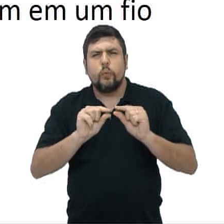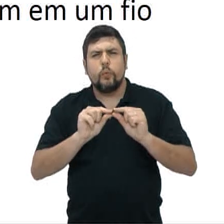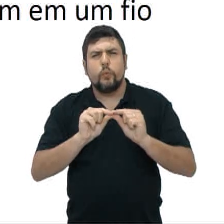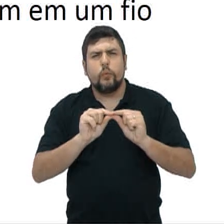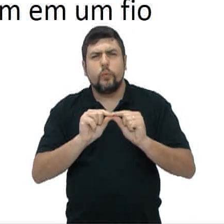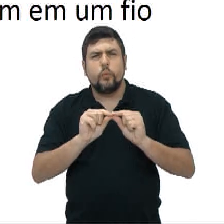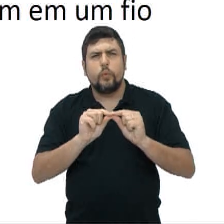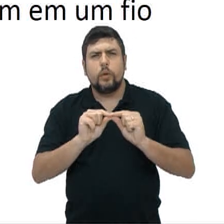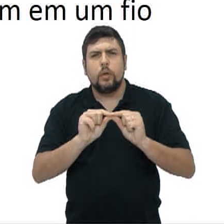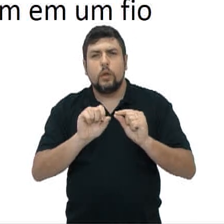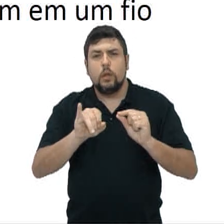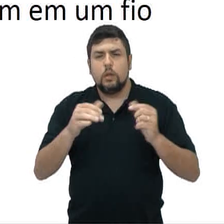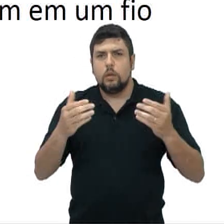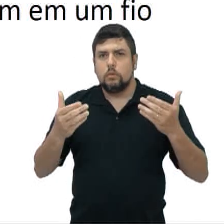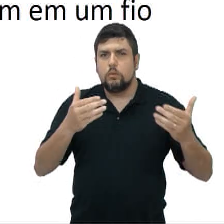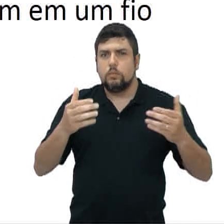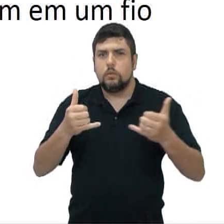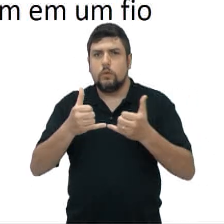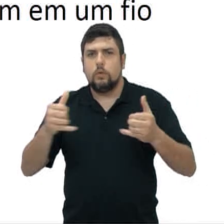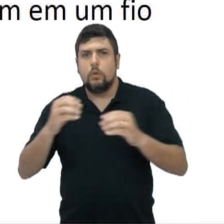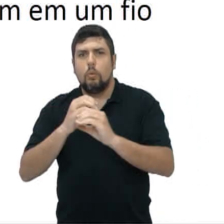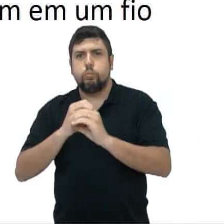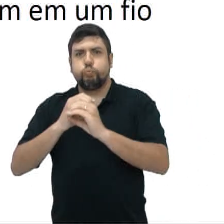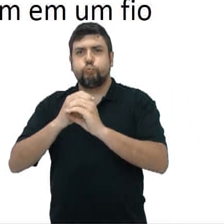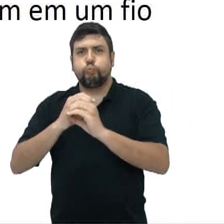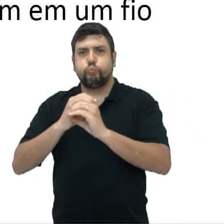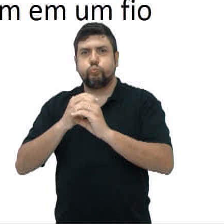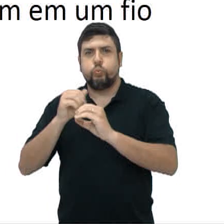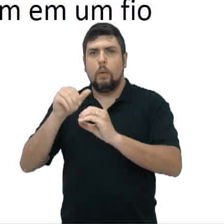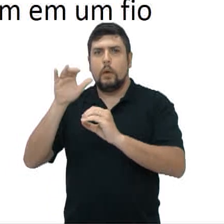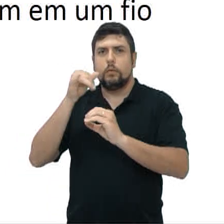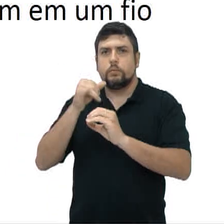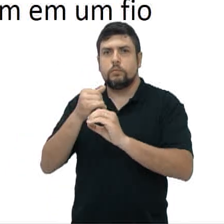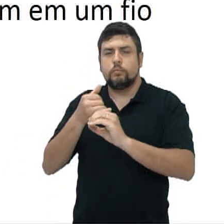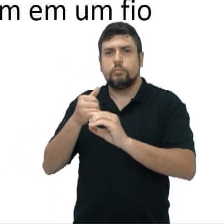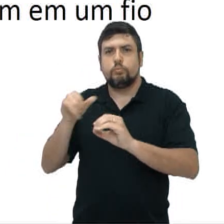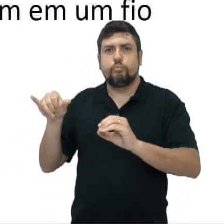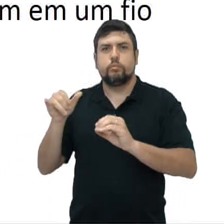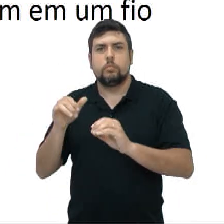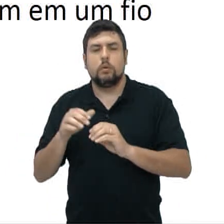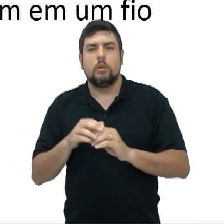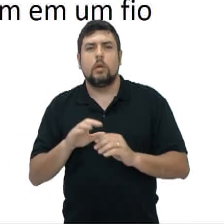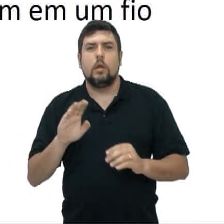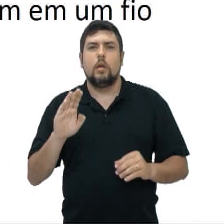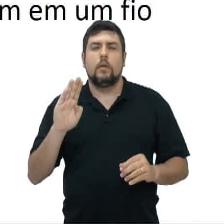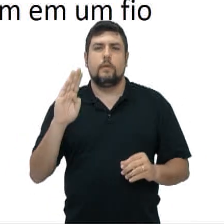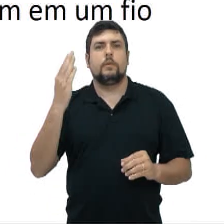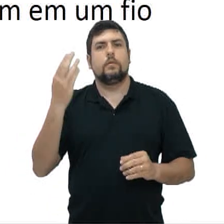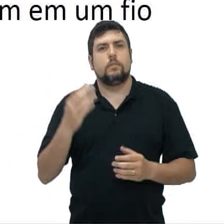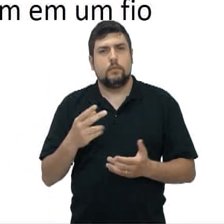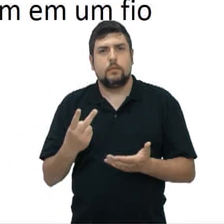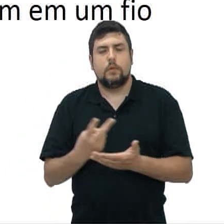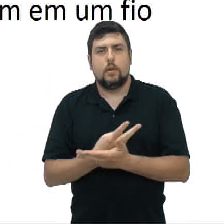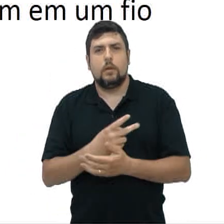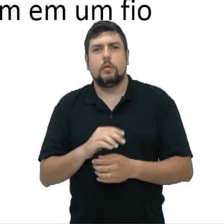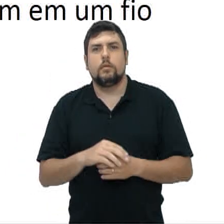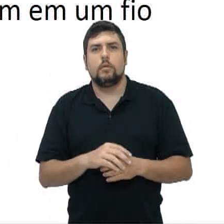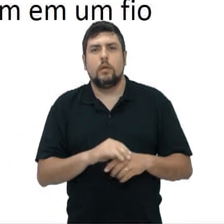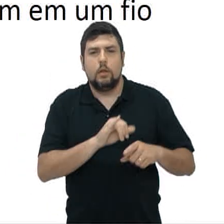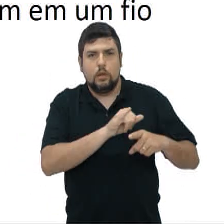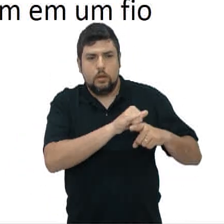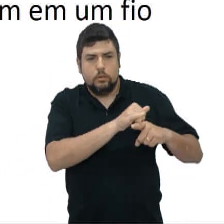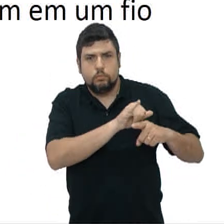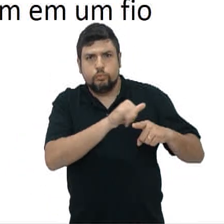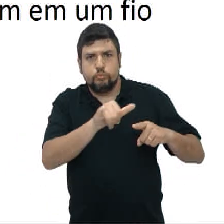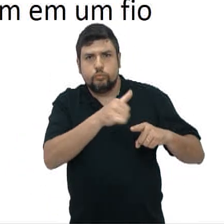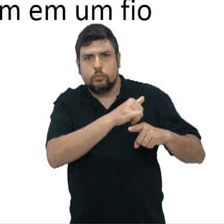se comparado a um fio mais grosso. Então isso é falso, né? Por quê? A corrente elétrica,